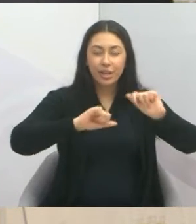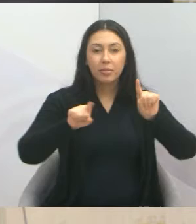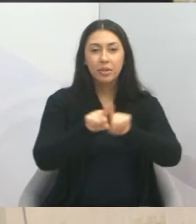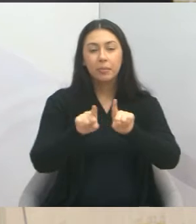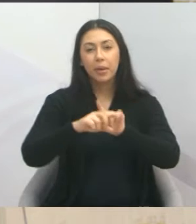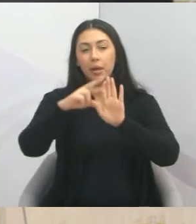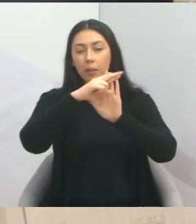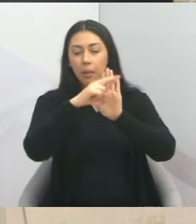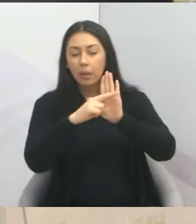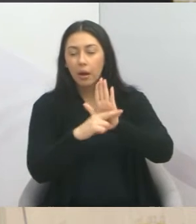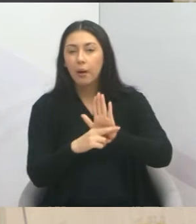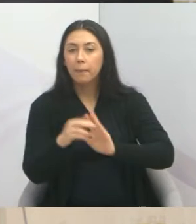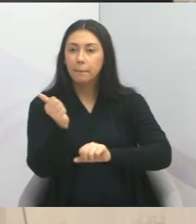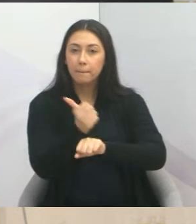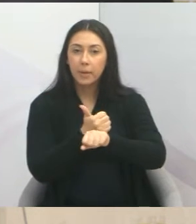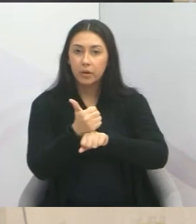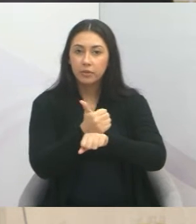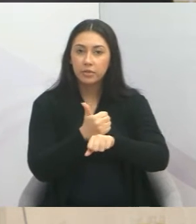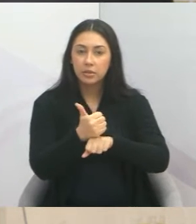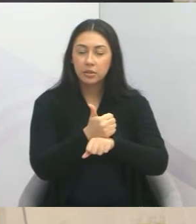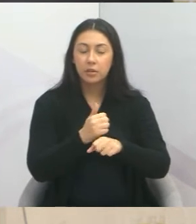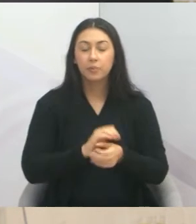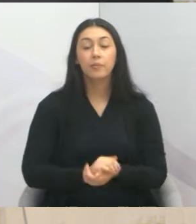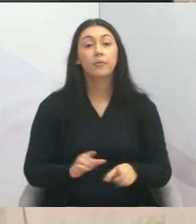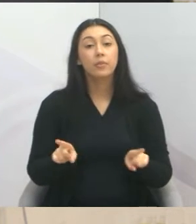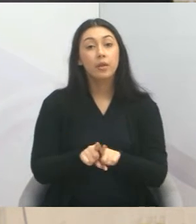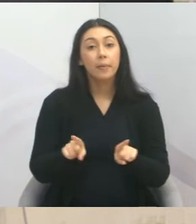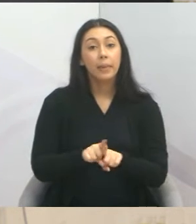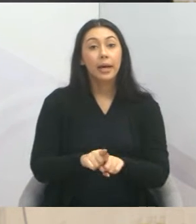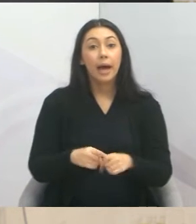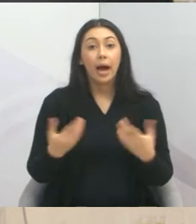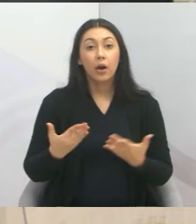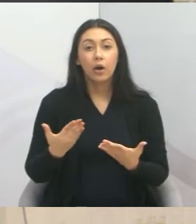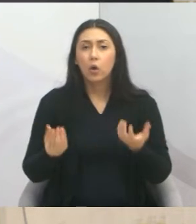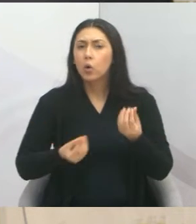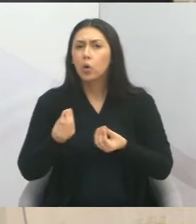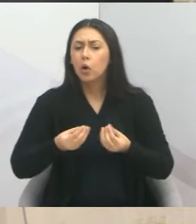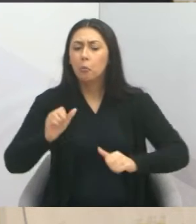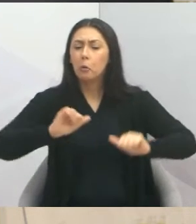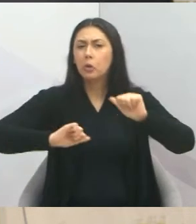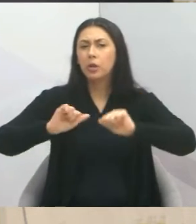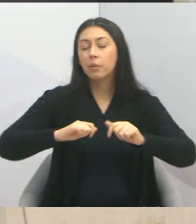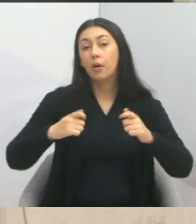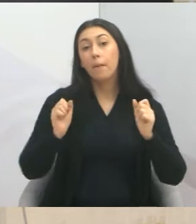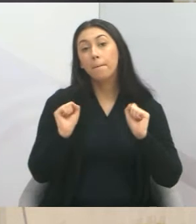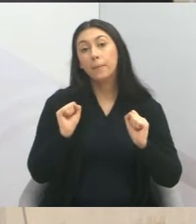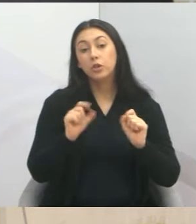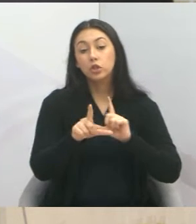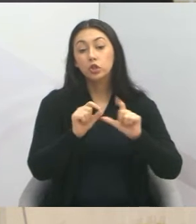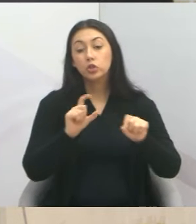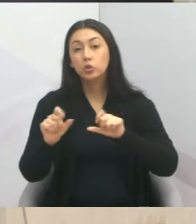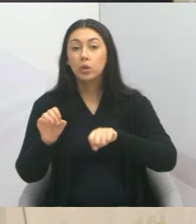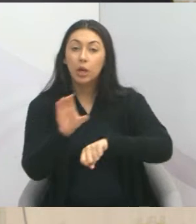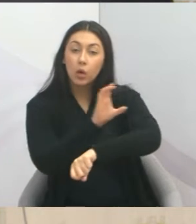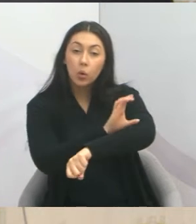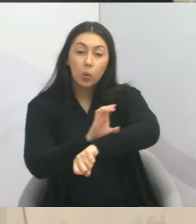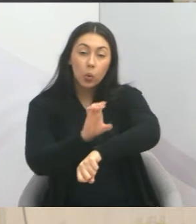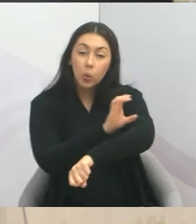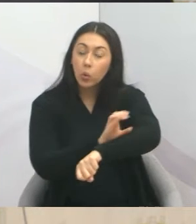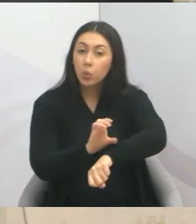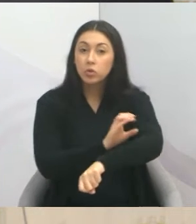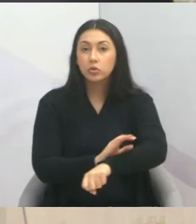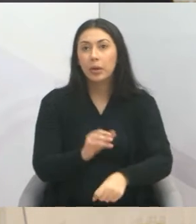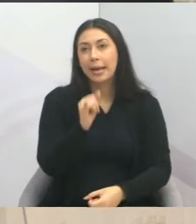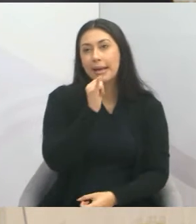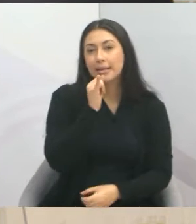regulamentou a profissão assim para tornar-se um químico O estudante pode optar dentre vários cursos superiores